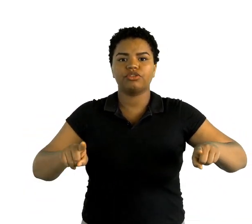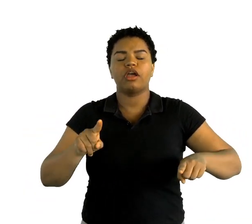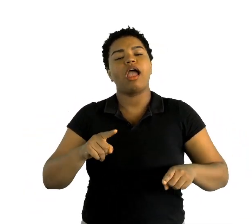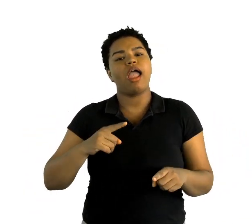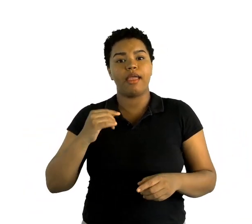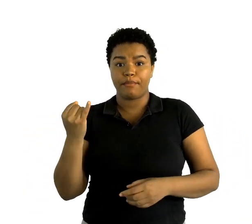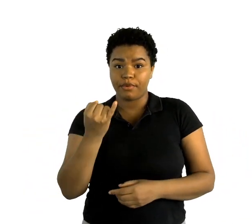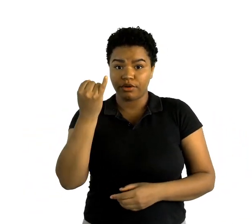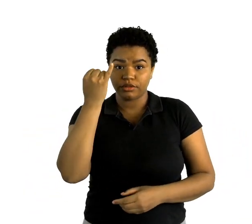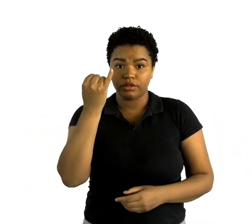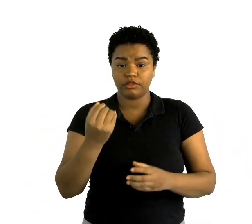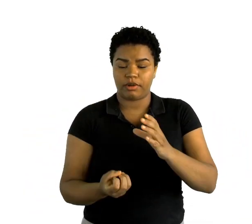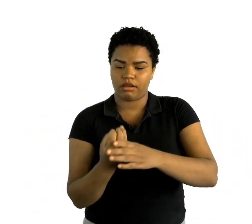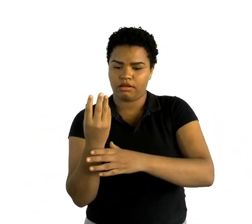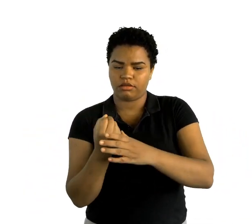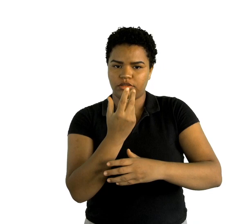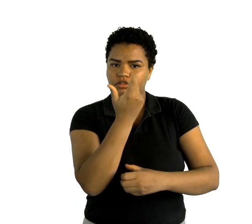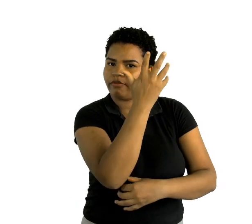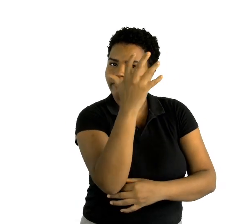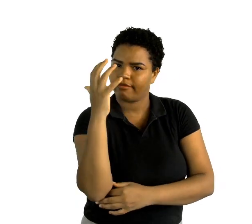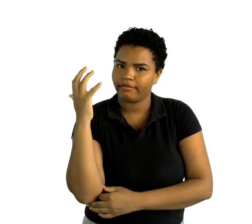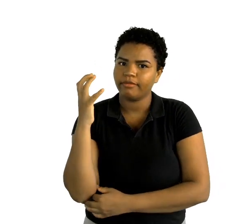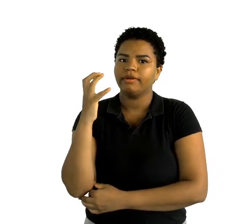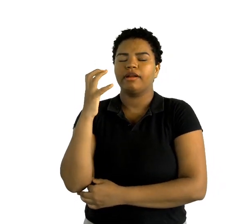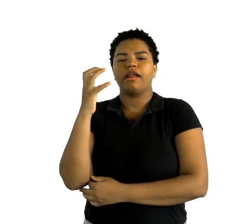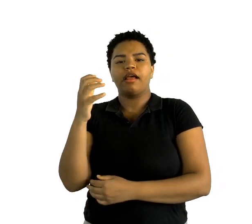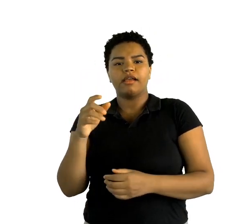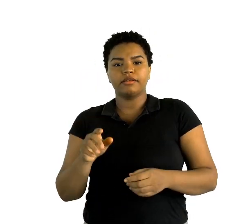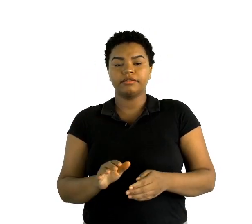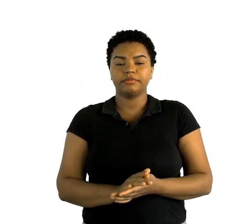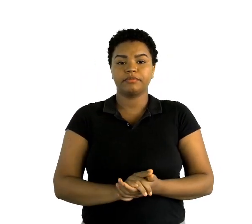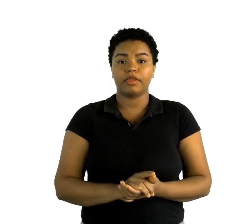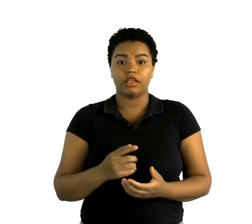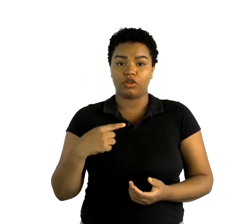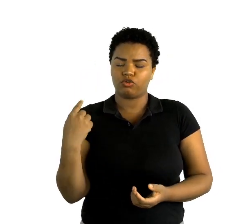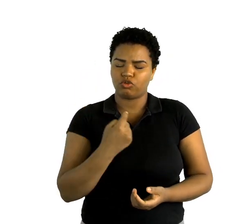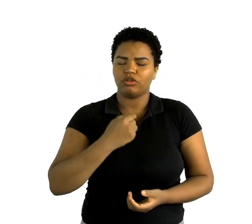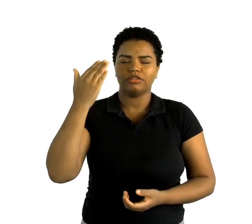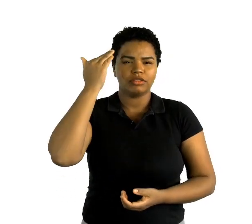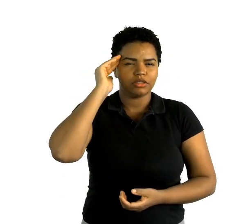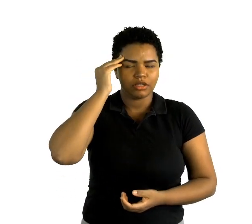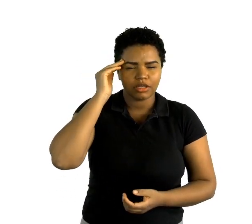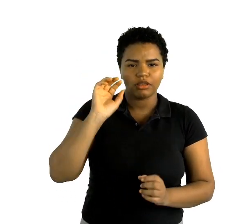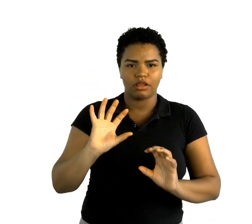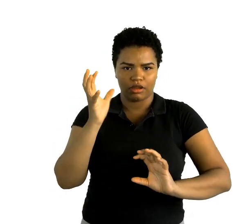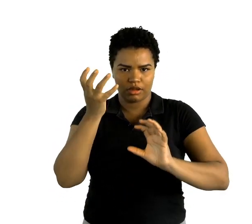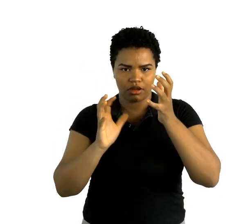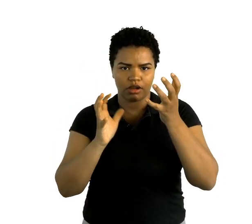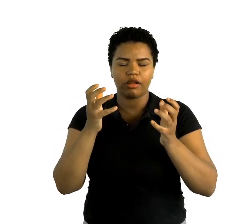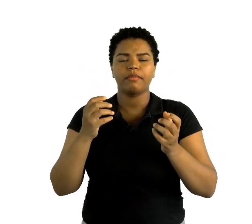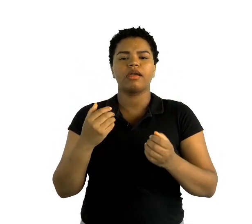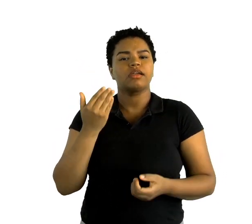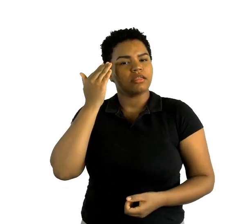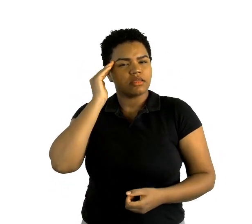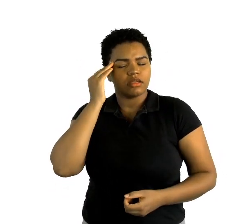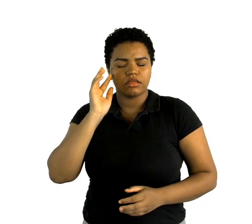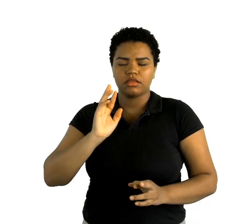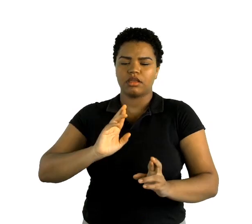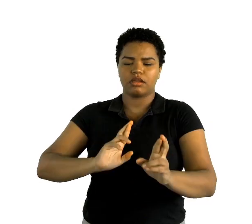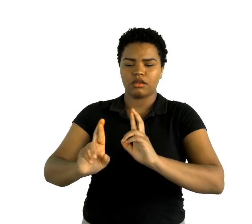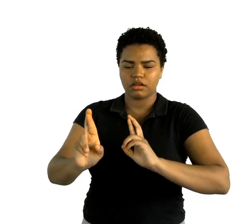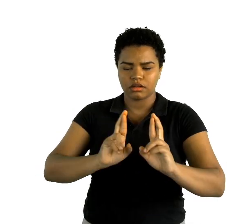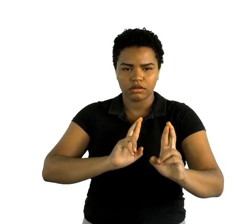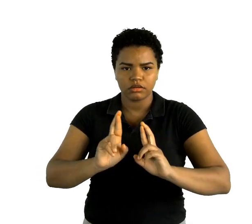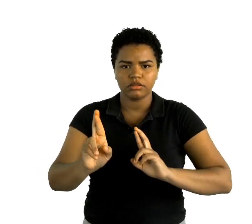cotidiano das pessoas. Nós, ao entendermos o clima, nós vamos depender da nossa relação com a sociedade,